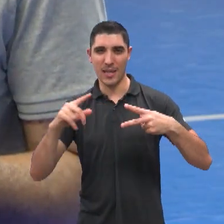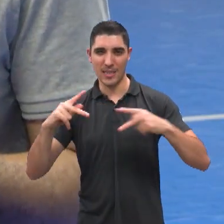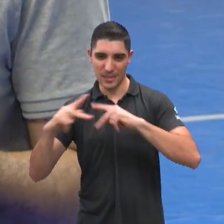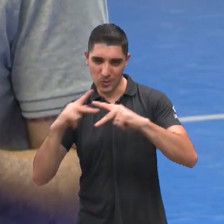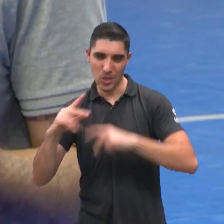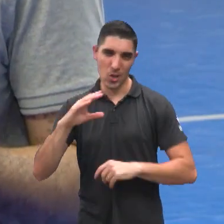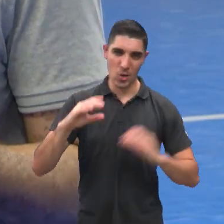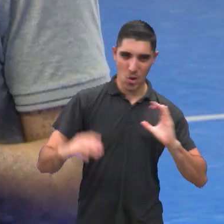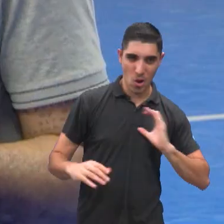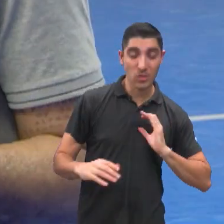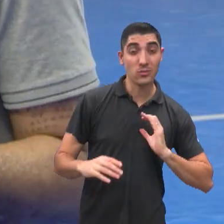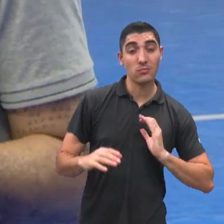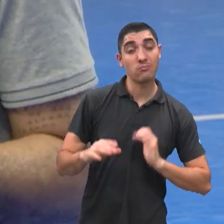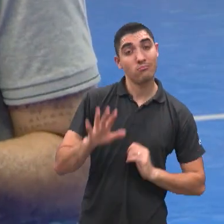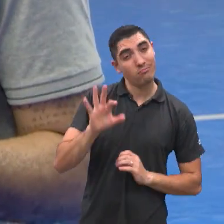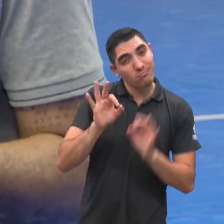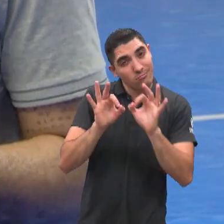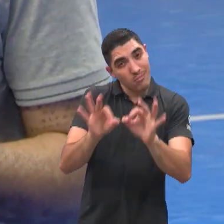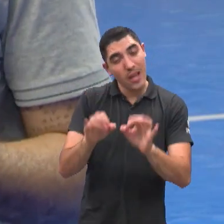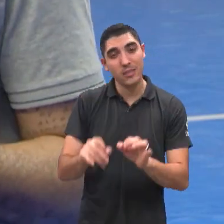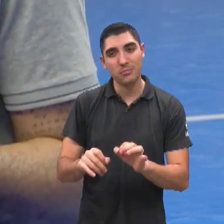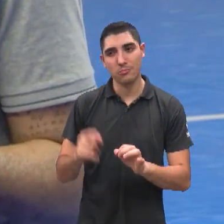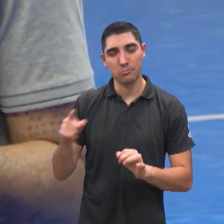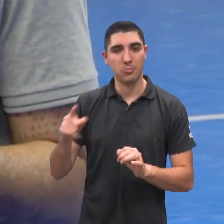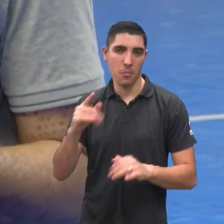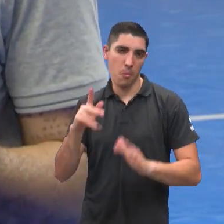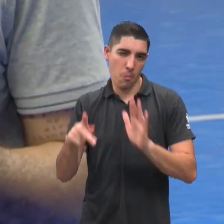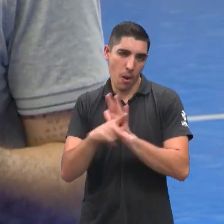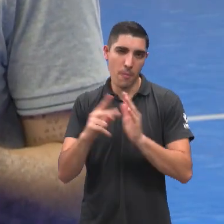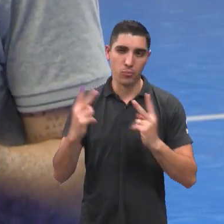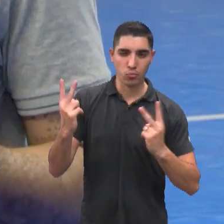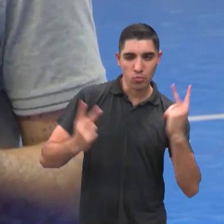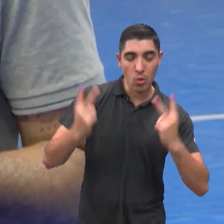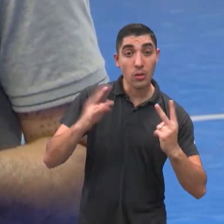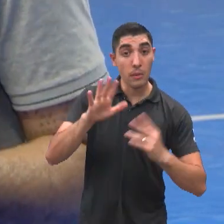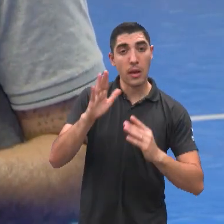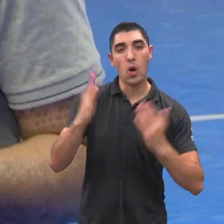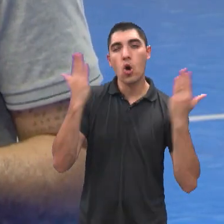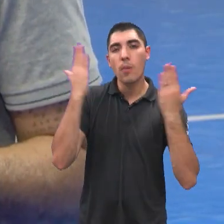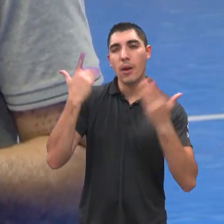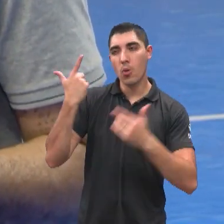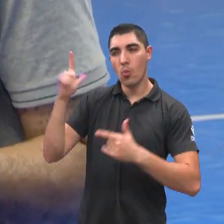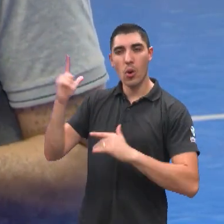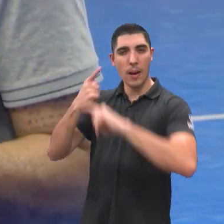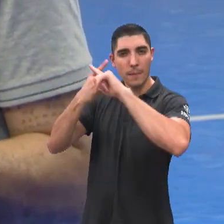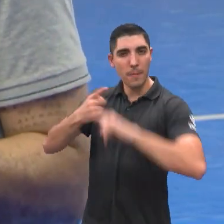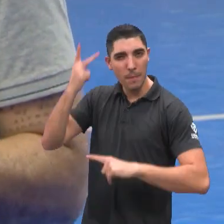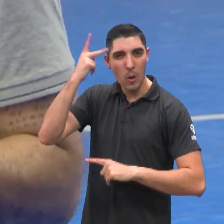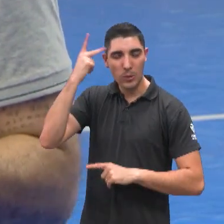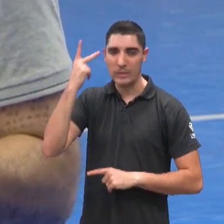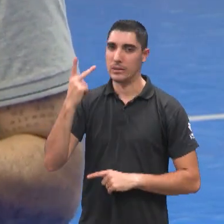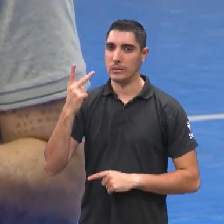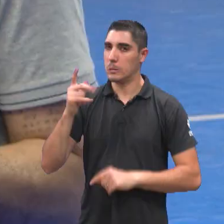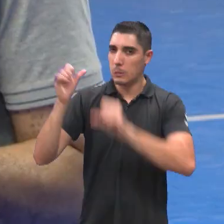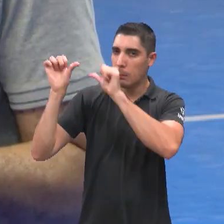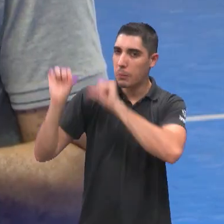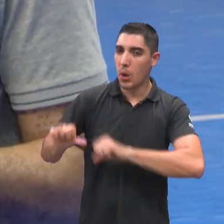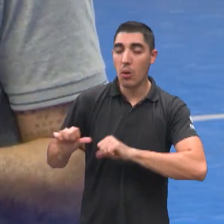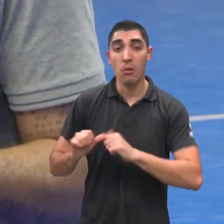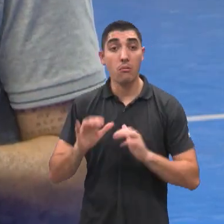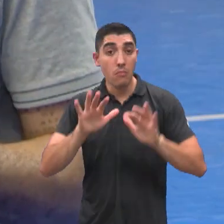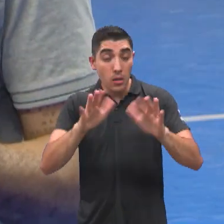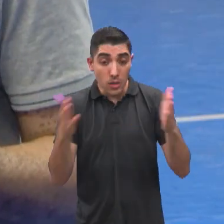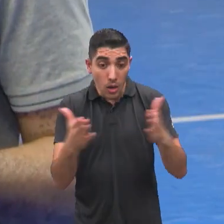ponto positivo foi o placar, bem diferente do confronto no Campeonato Paulista. Mas com um empate, o São